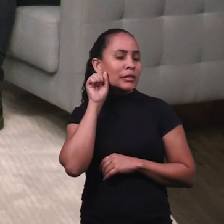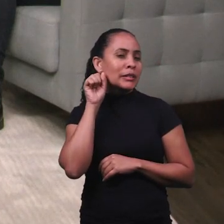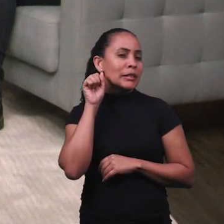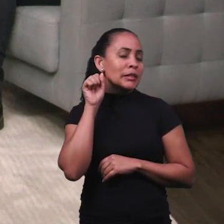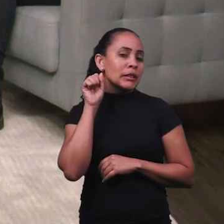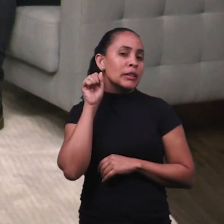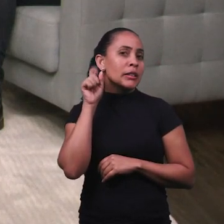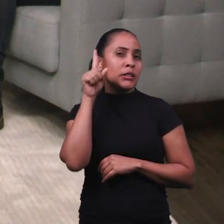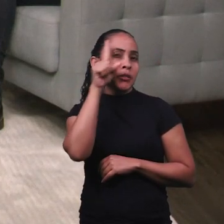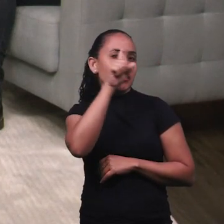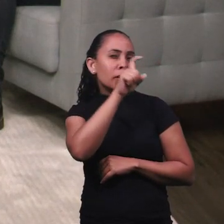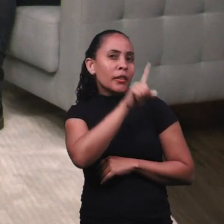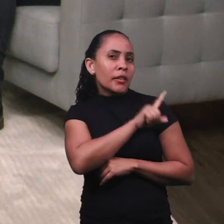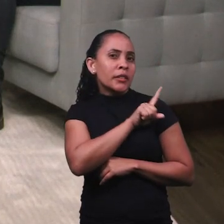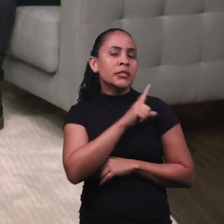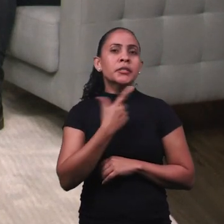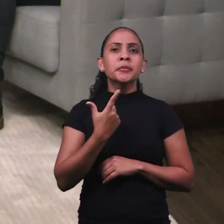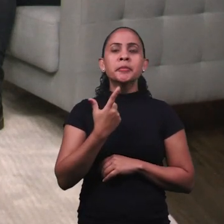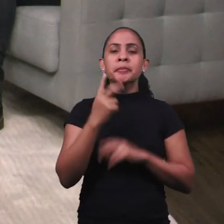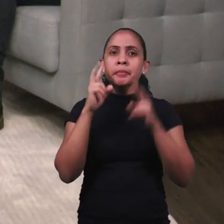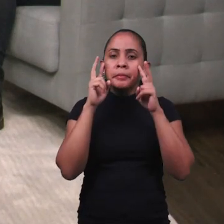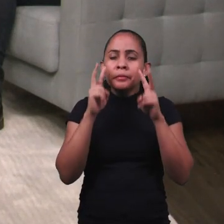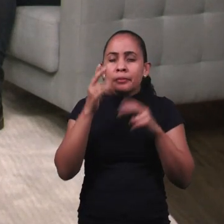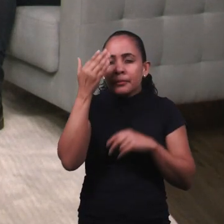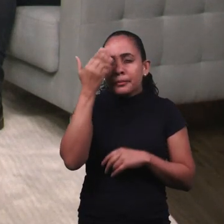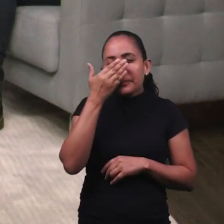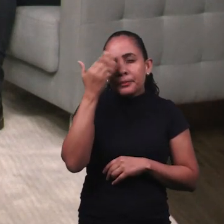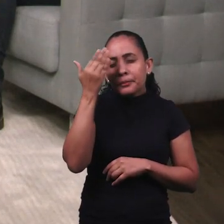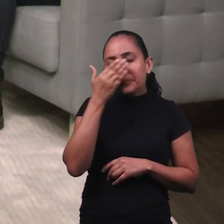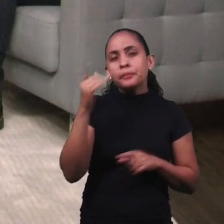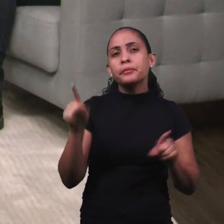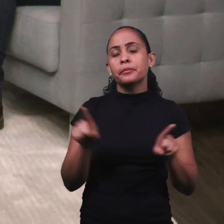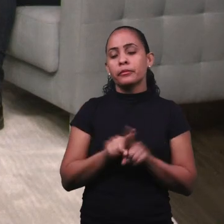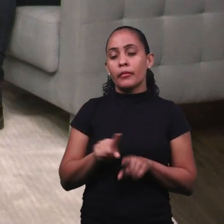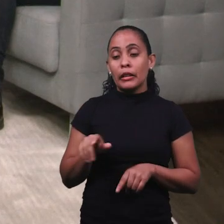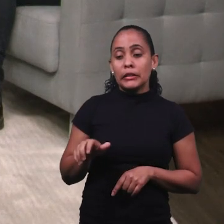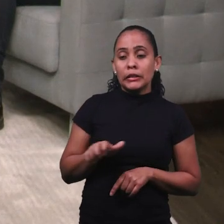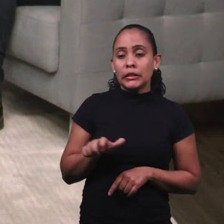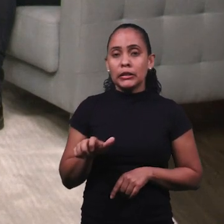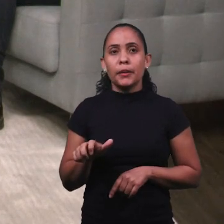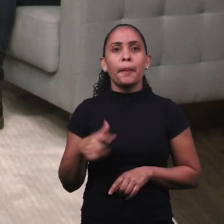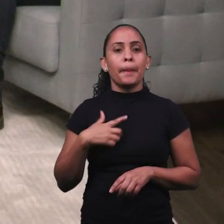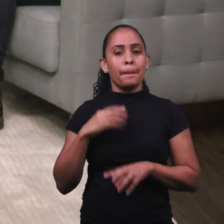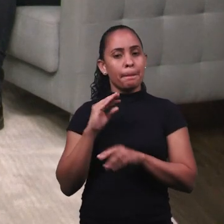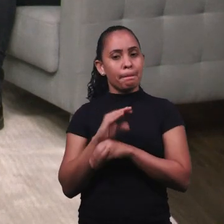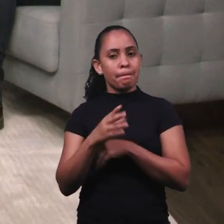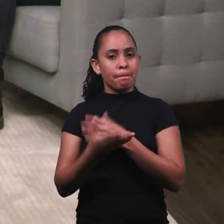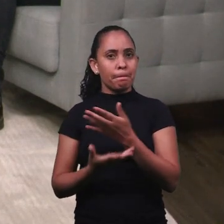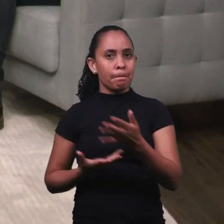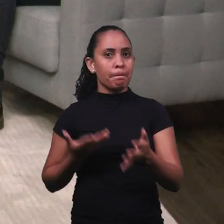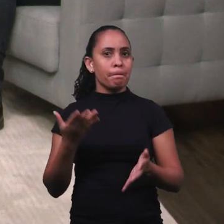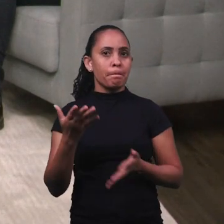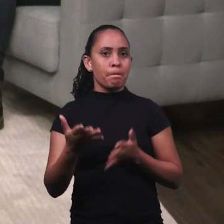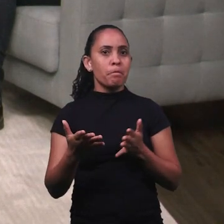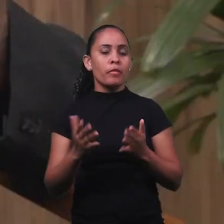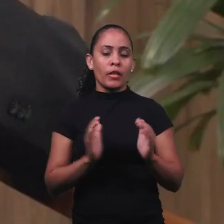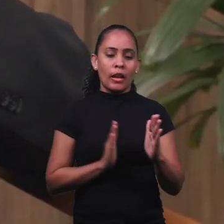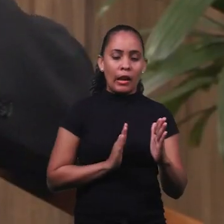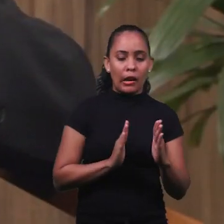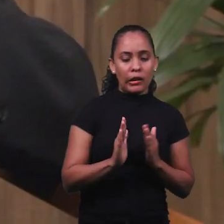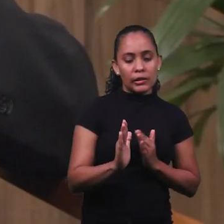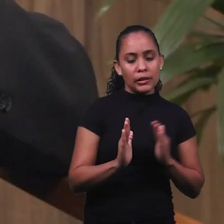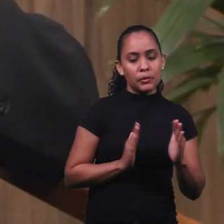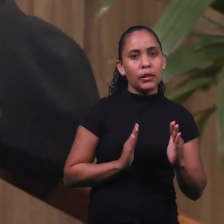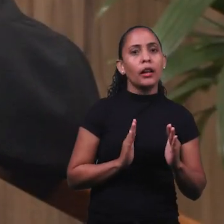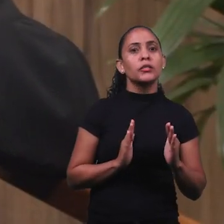mais como ouvia, não vê, não é? A mobilidade física. Então, o trabalho de acessibilidade cuida nesse sentido, né,